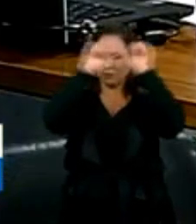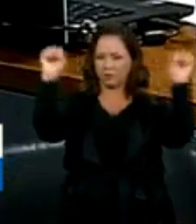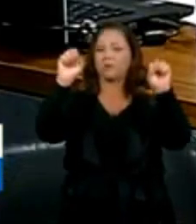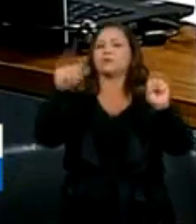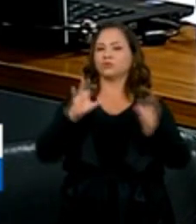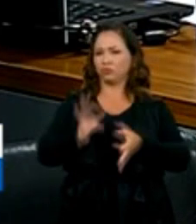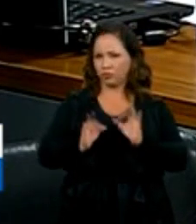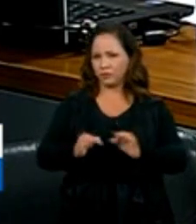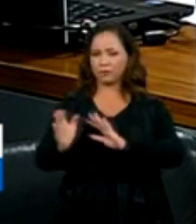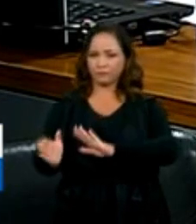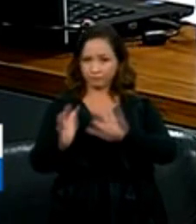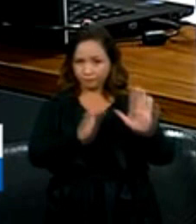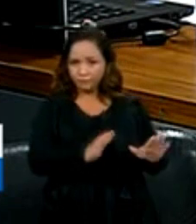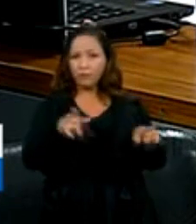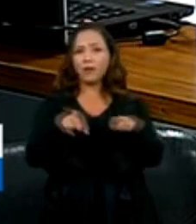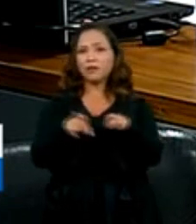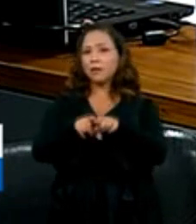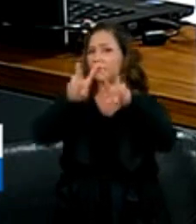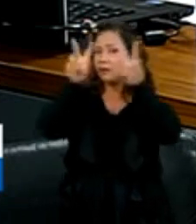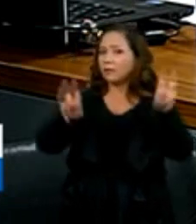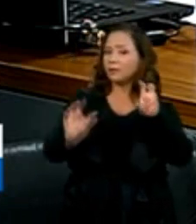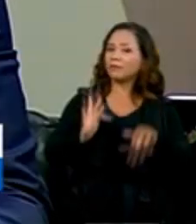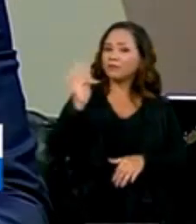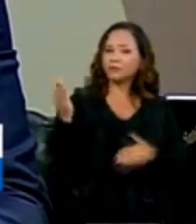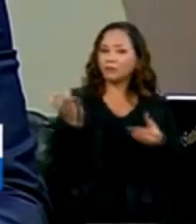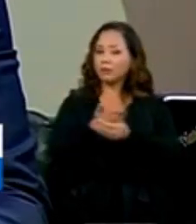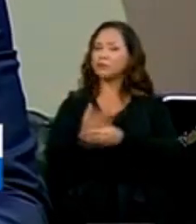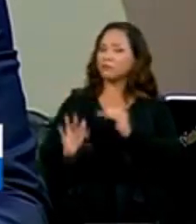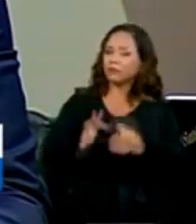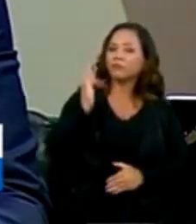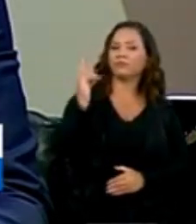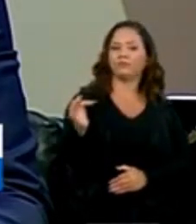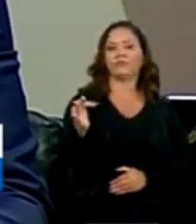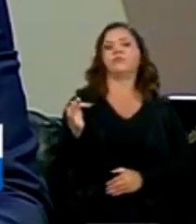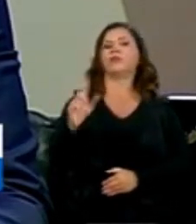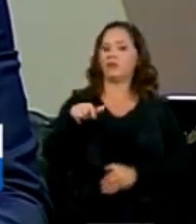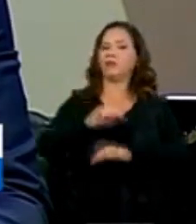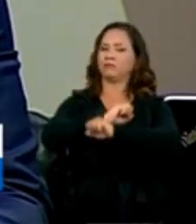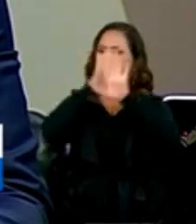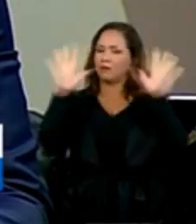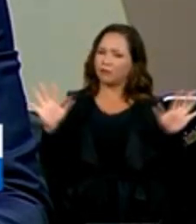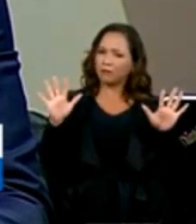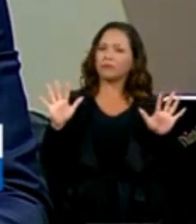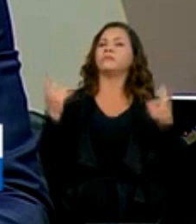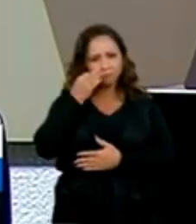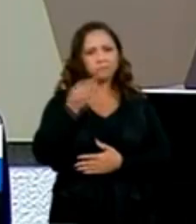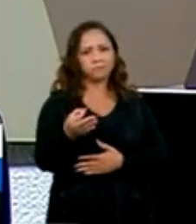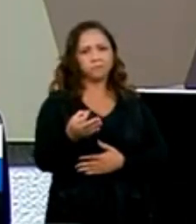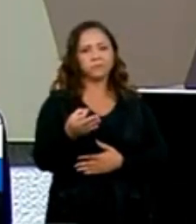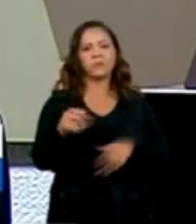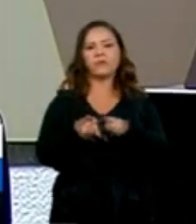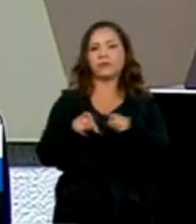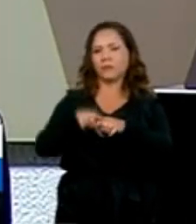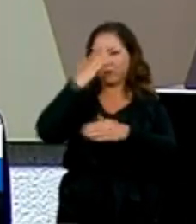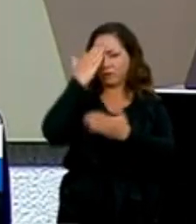foi sabatinado por quase 8 horas na Comissão de Constituição e Justiça do Senado. Na fala inicial, o ex-advogado